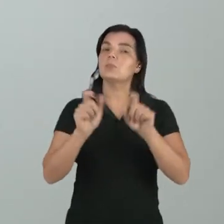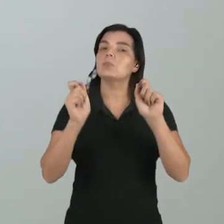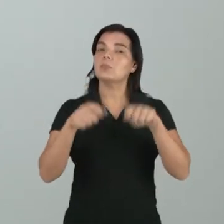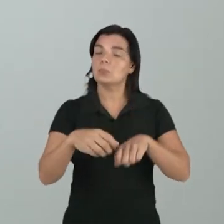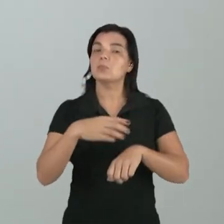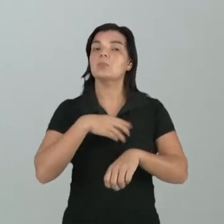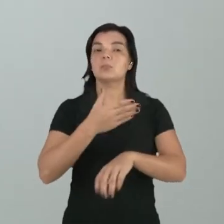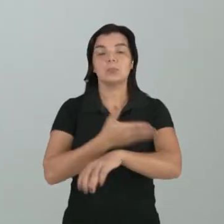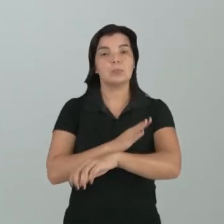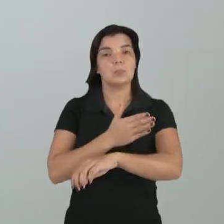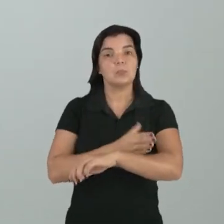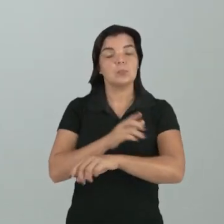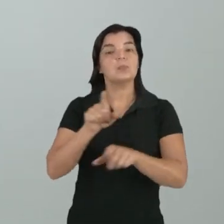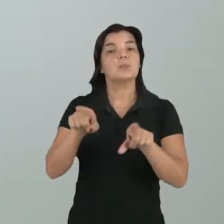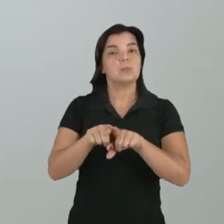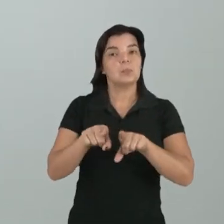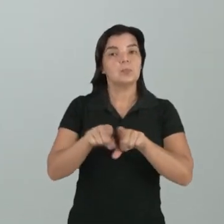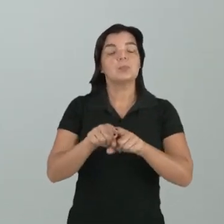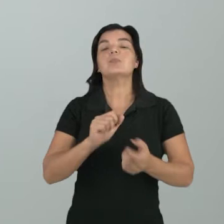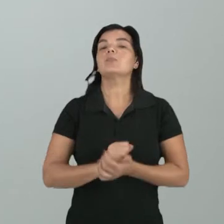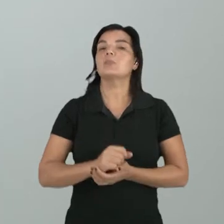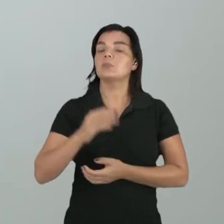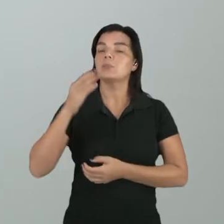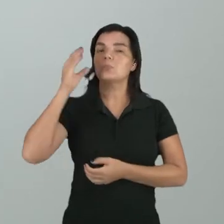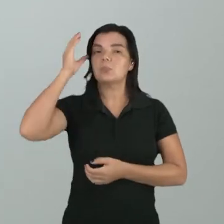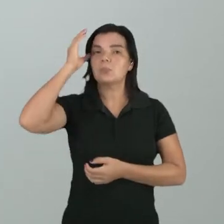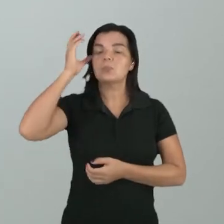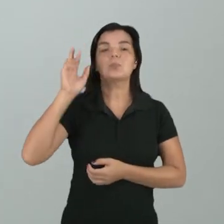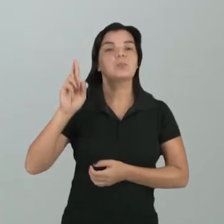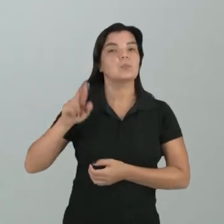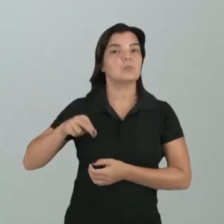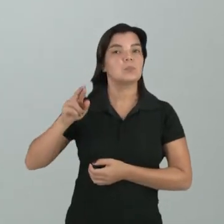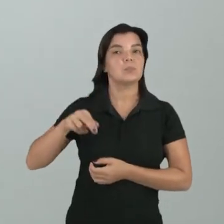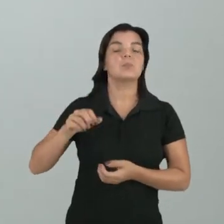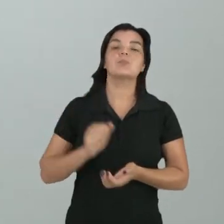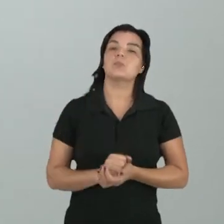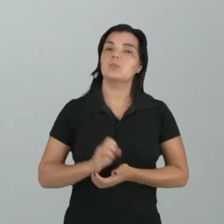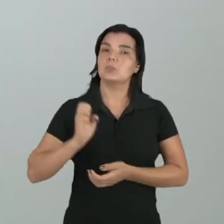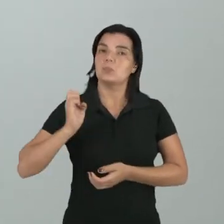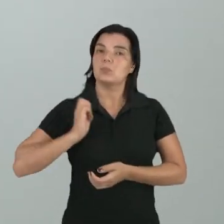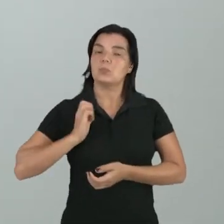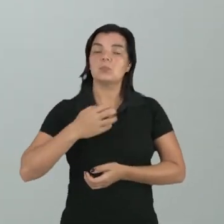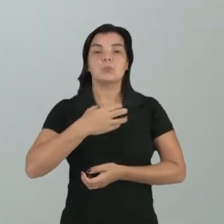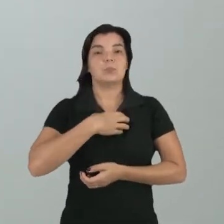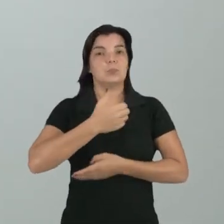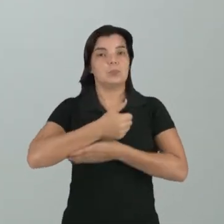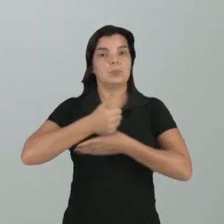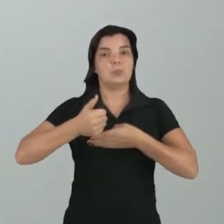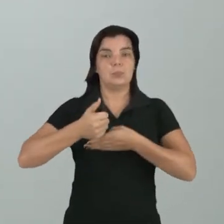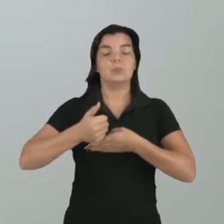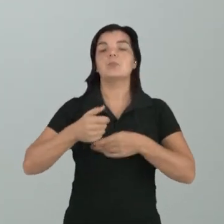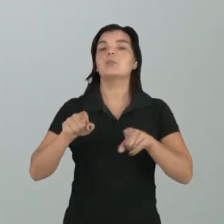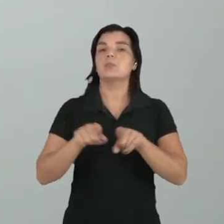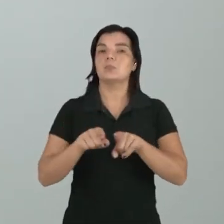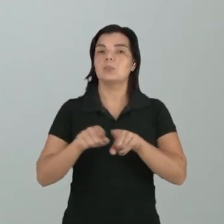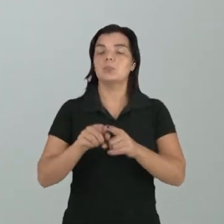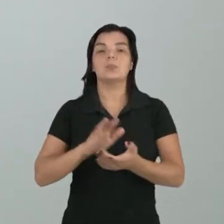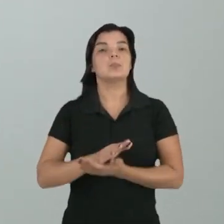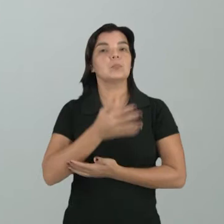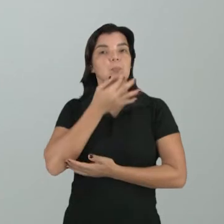podem exercitar a sua consciência racional diante dos dilemas éticos e agir moralmente diante